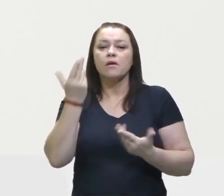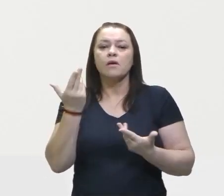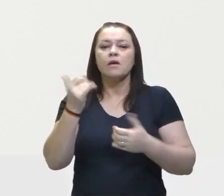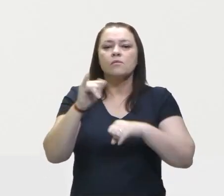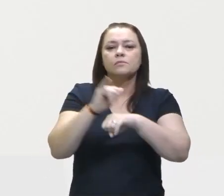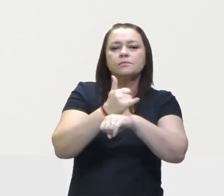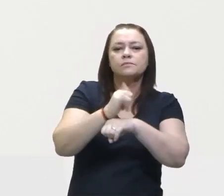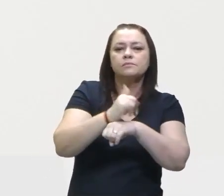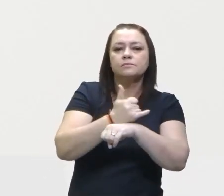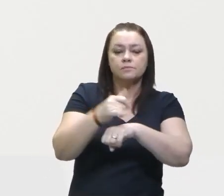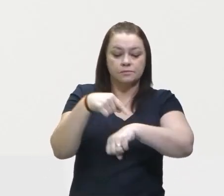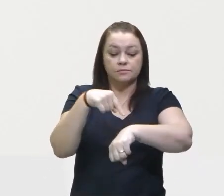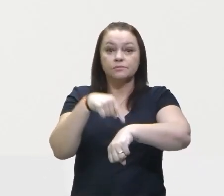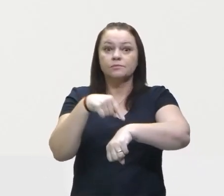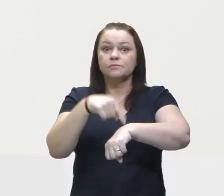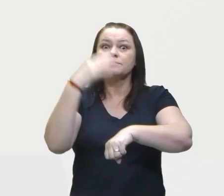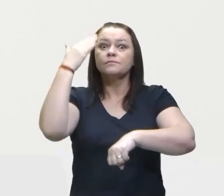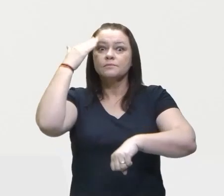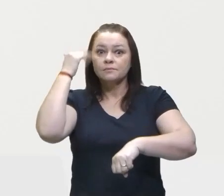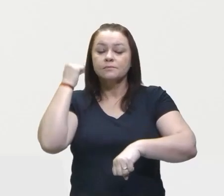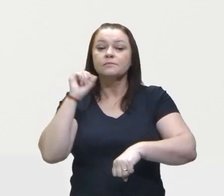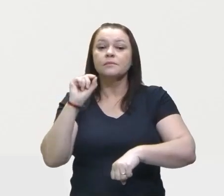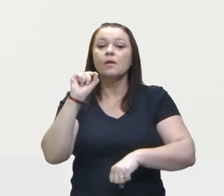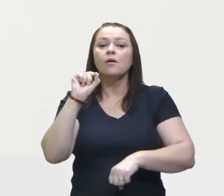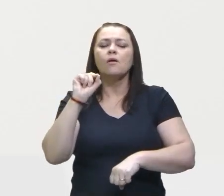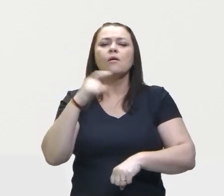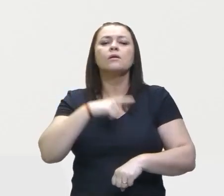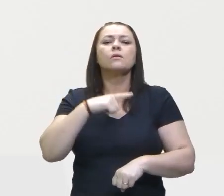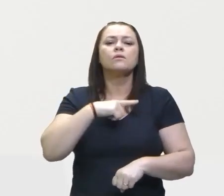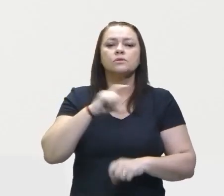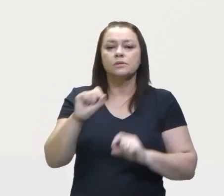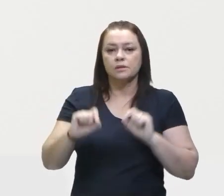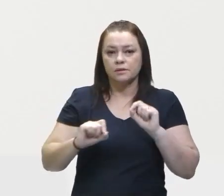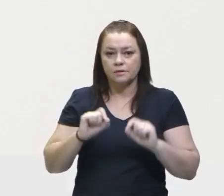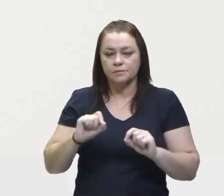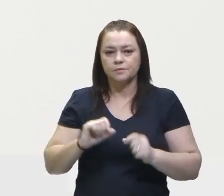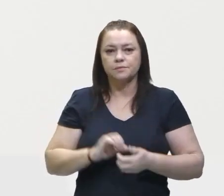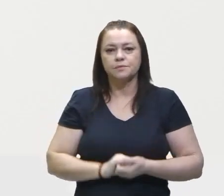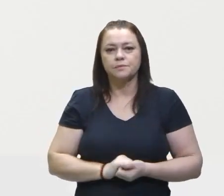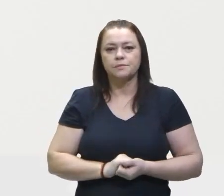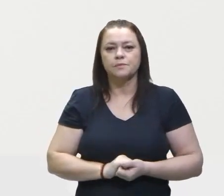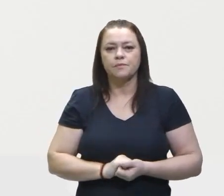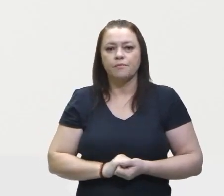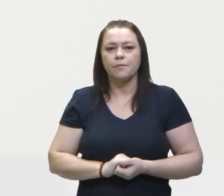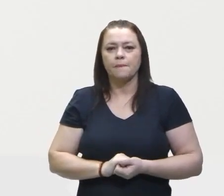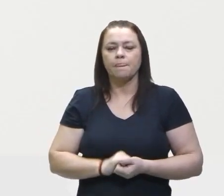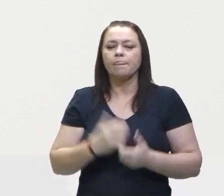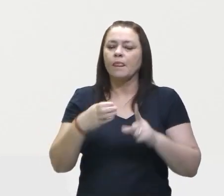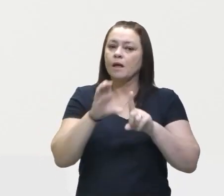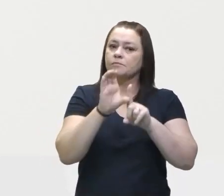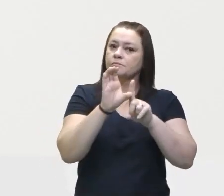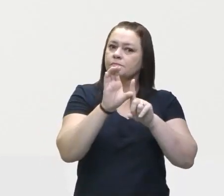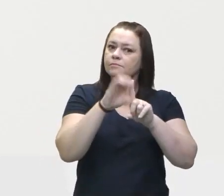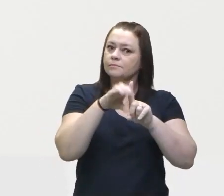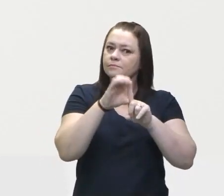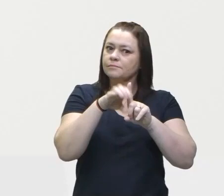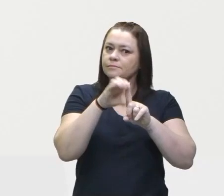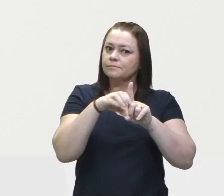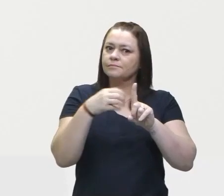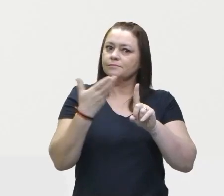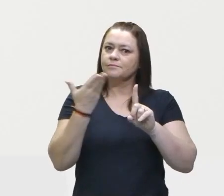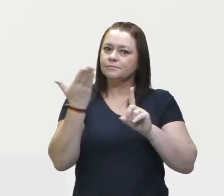para medir o tempo. Olhem só o que nós temos aqui. Nós temos calendários,